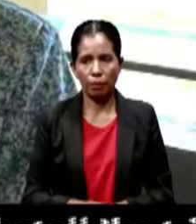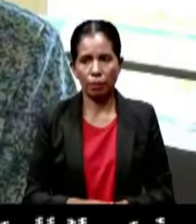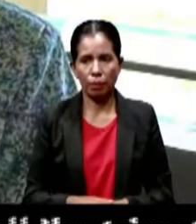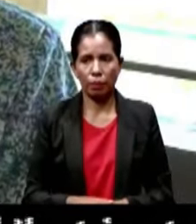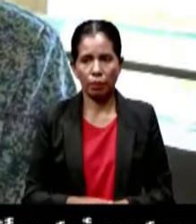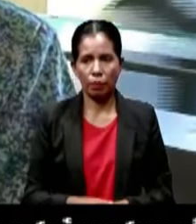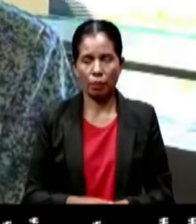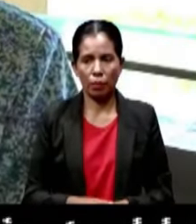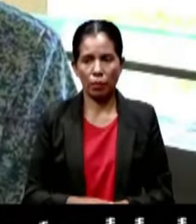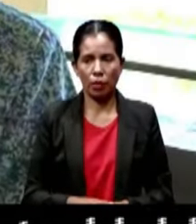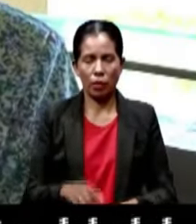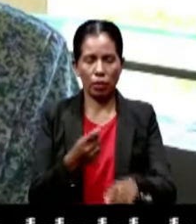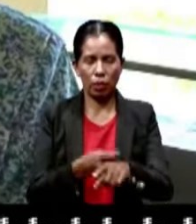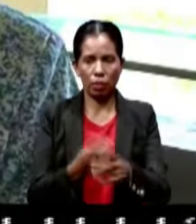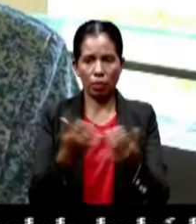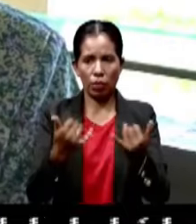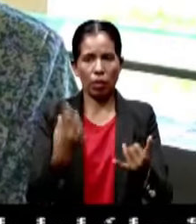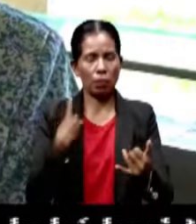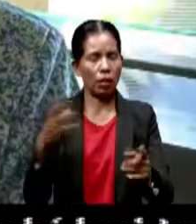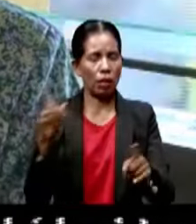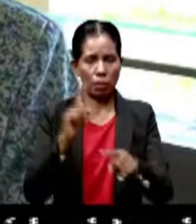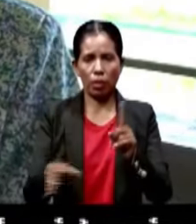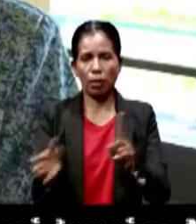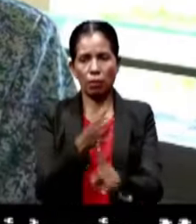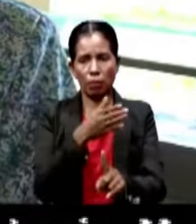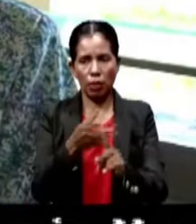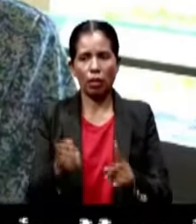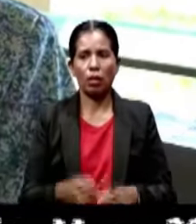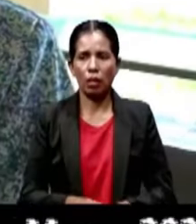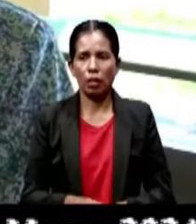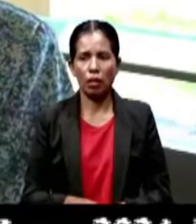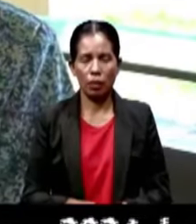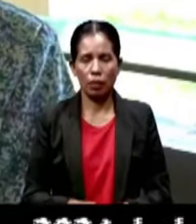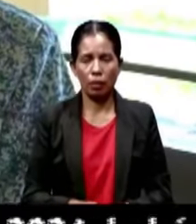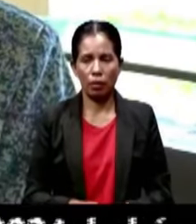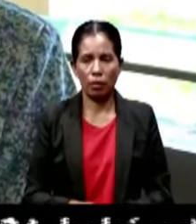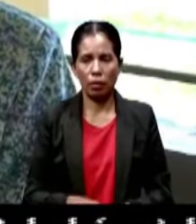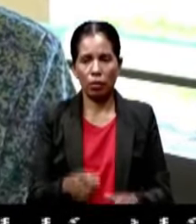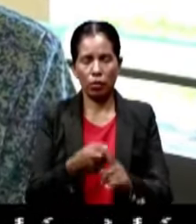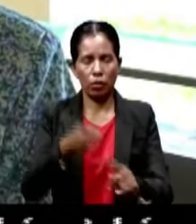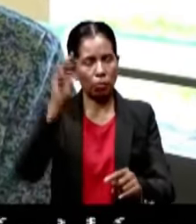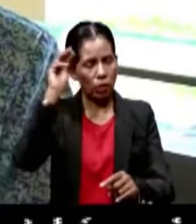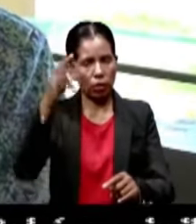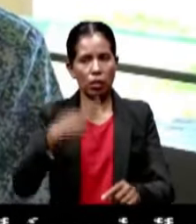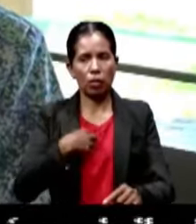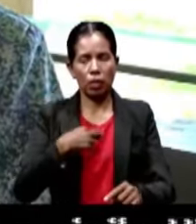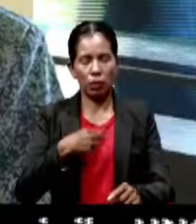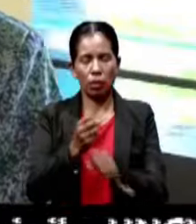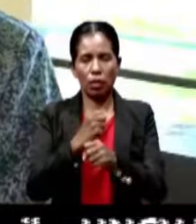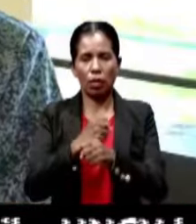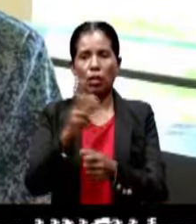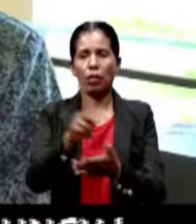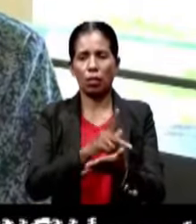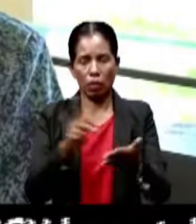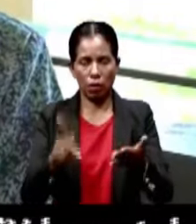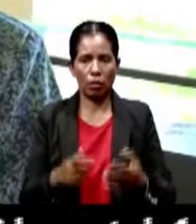O situação sisne, ami la bele, ato ba kumos la bele tambane, eu sou ministério rasik, tamba krime,